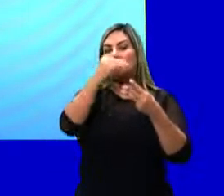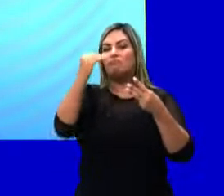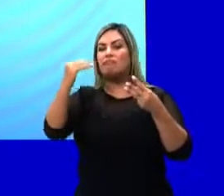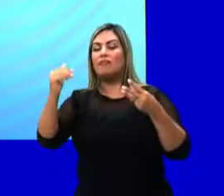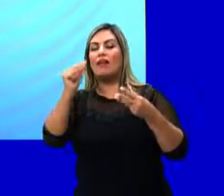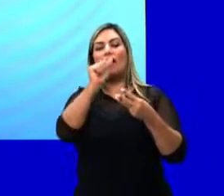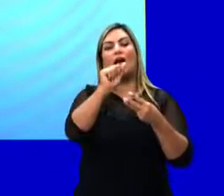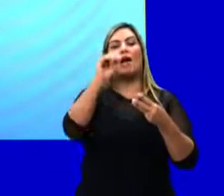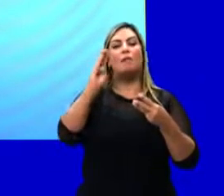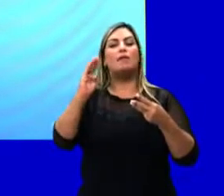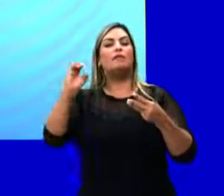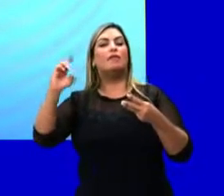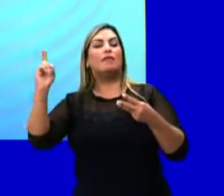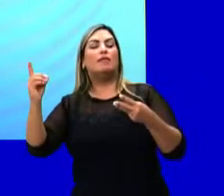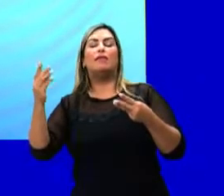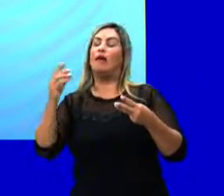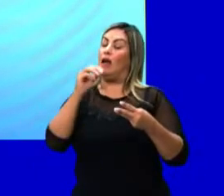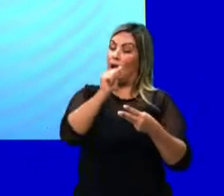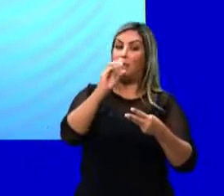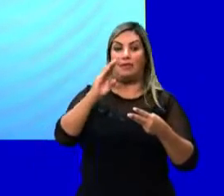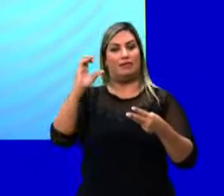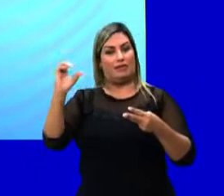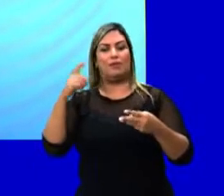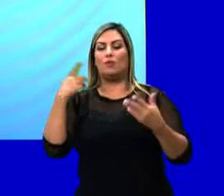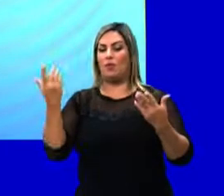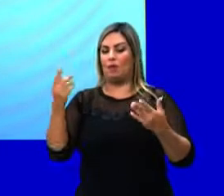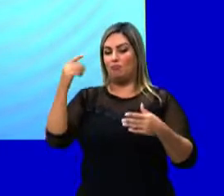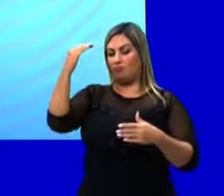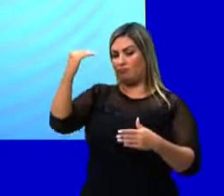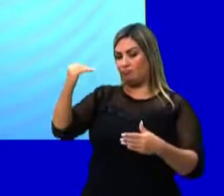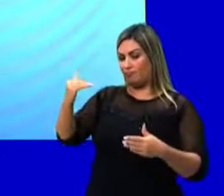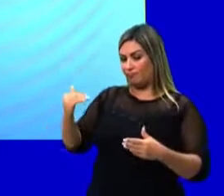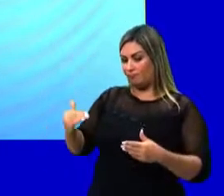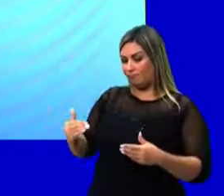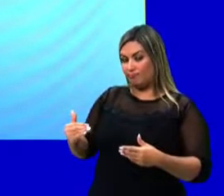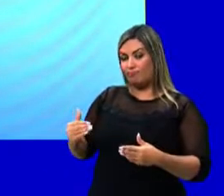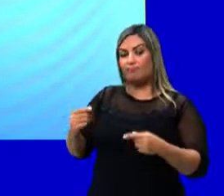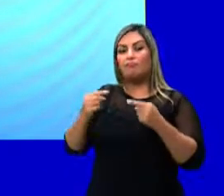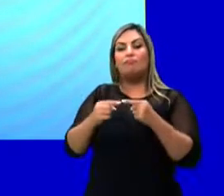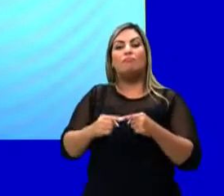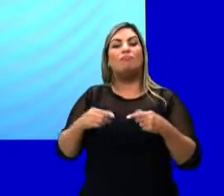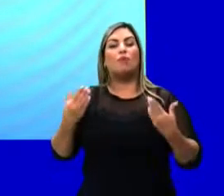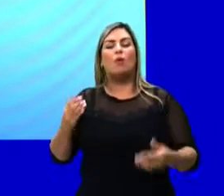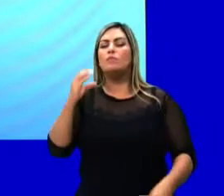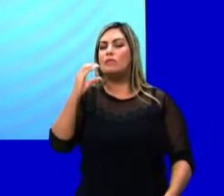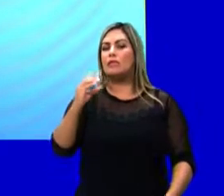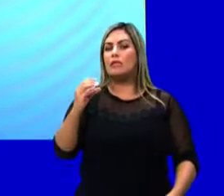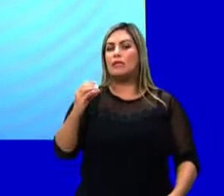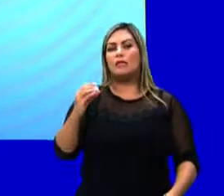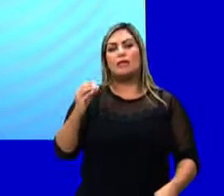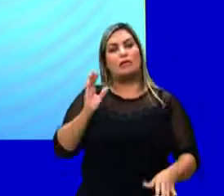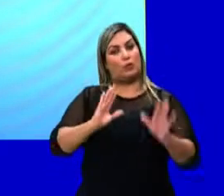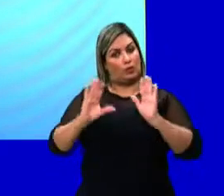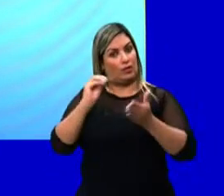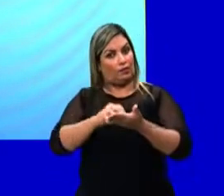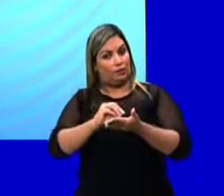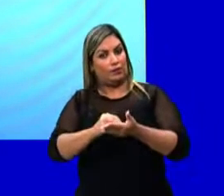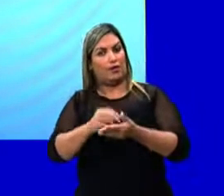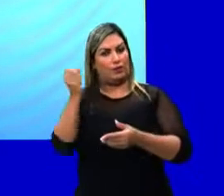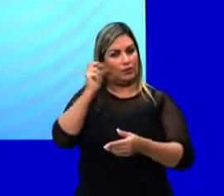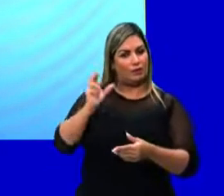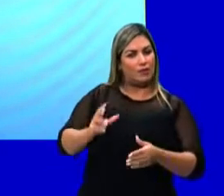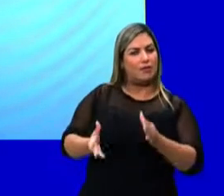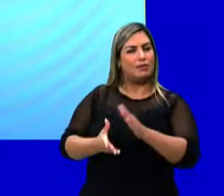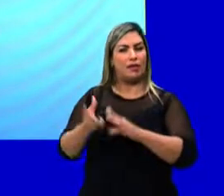letra B, reclamando, falso, obstruíram-se. Alternativa C, descuidando, esperto,